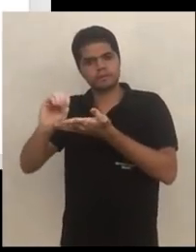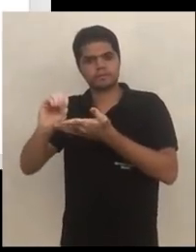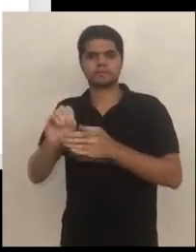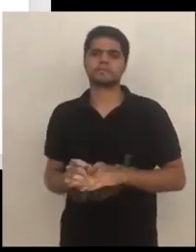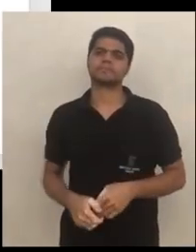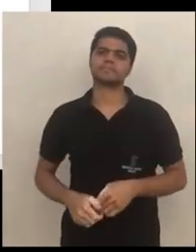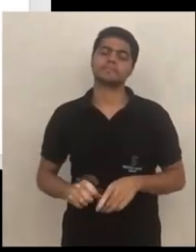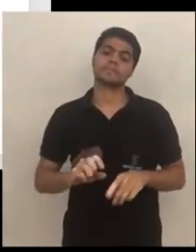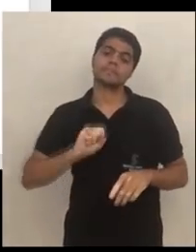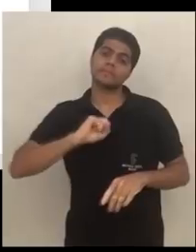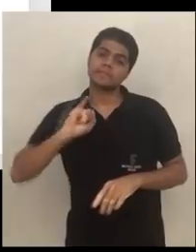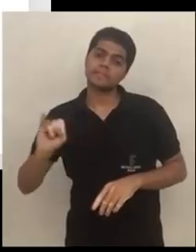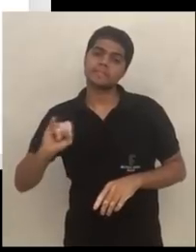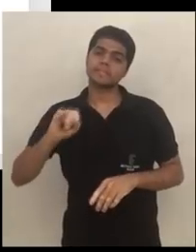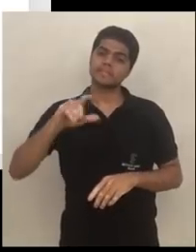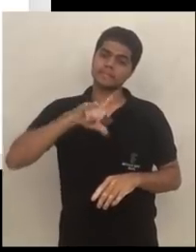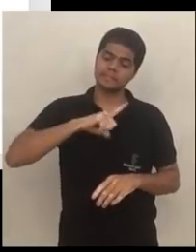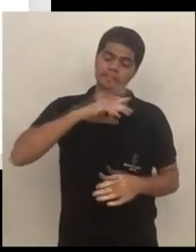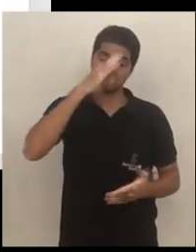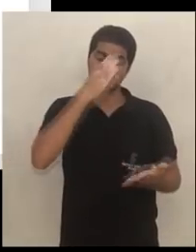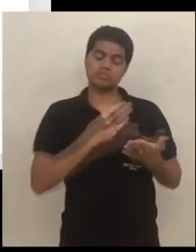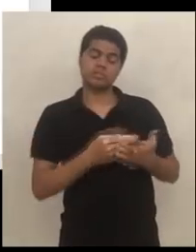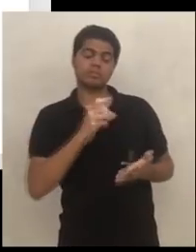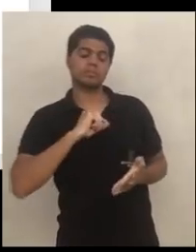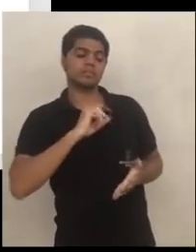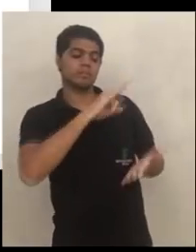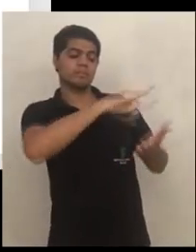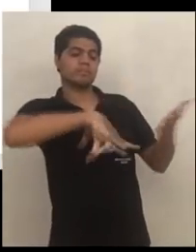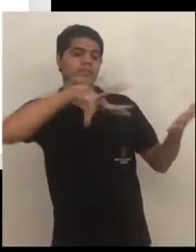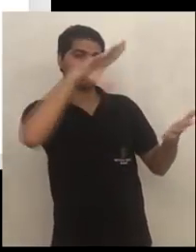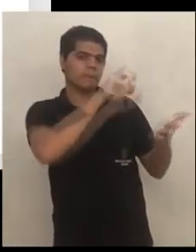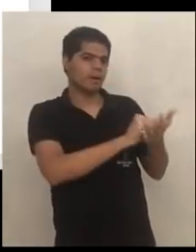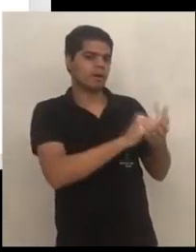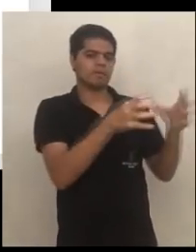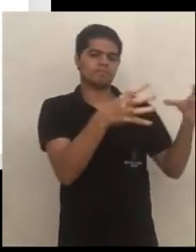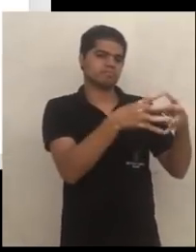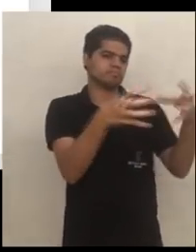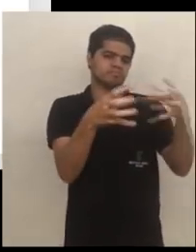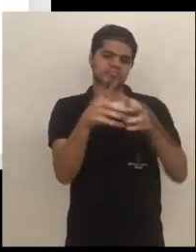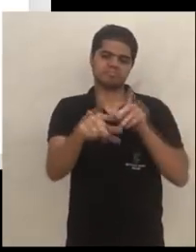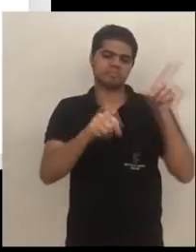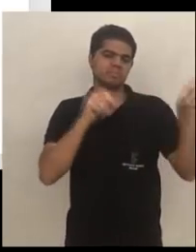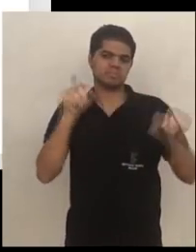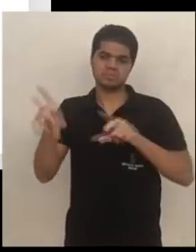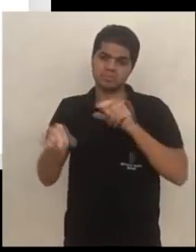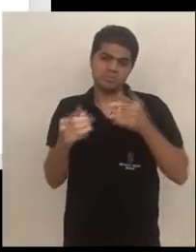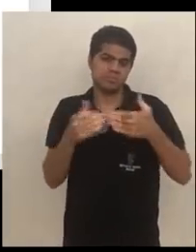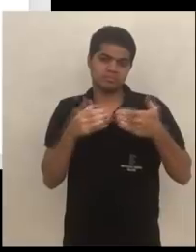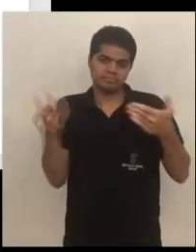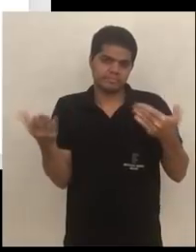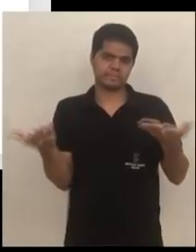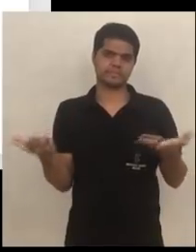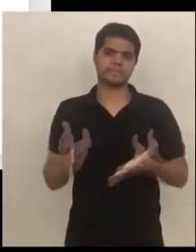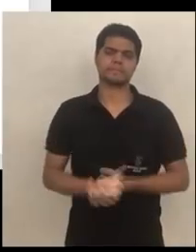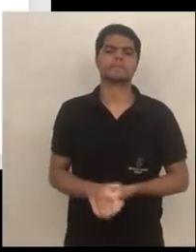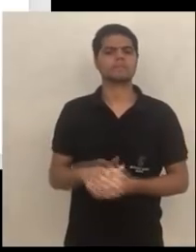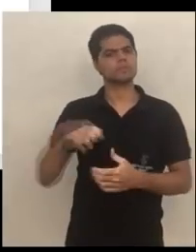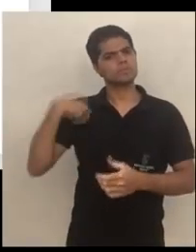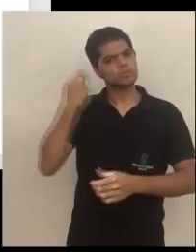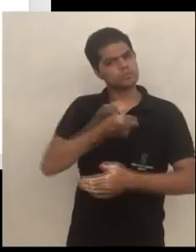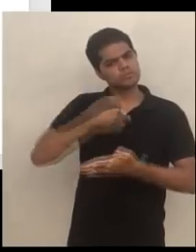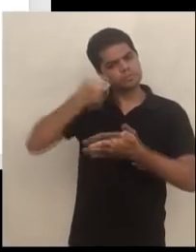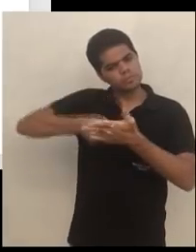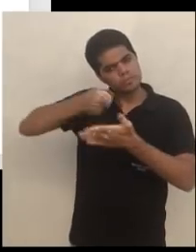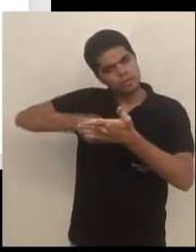acreditar, cadastrando o seu OCS inicialmente, depois o PAC, enfim. É isso que a gente tem que buscar e